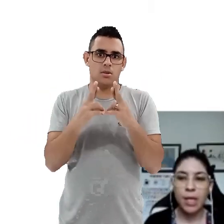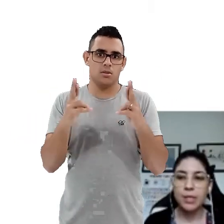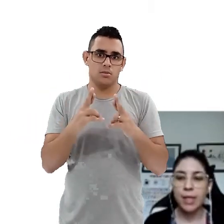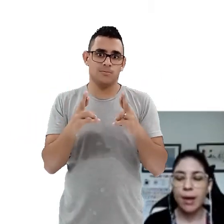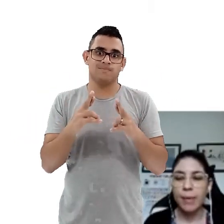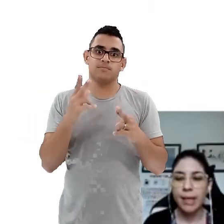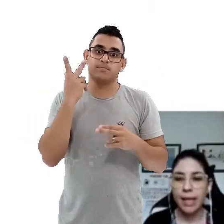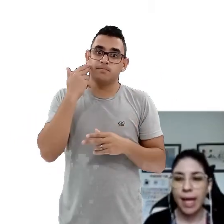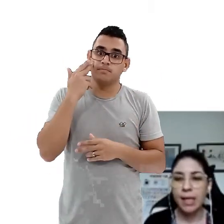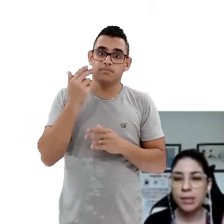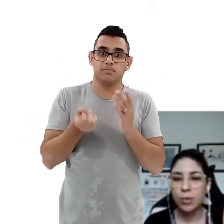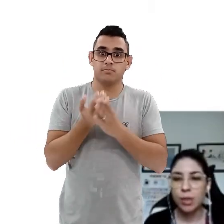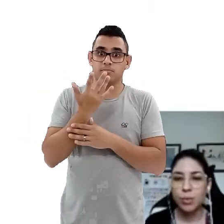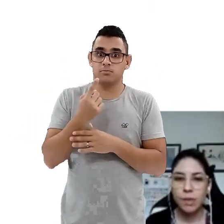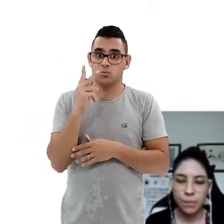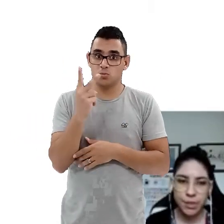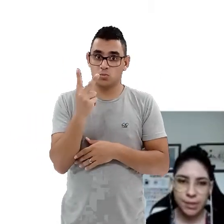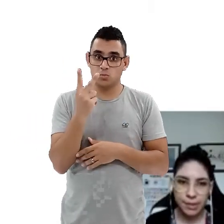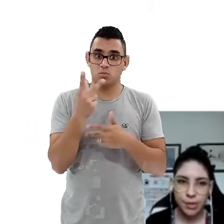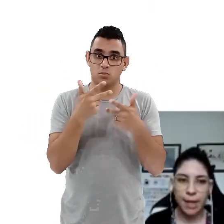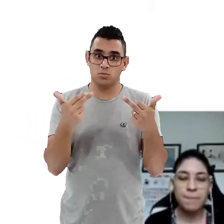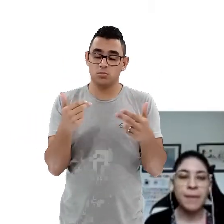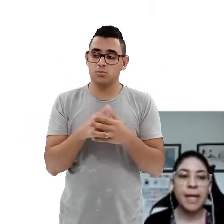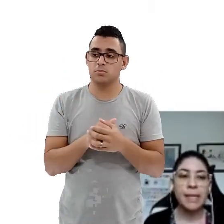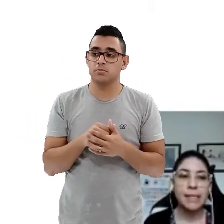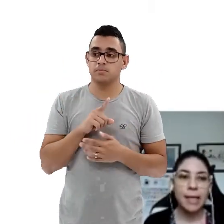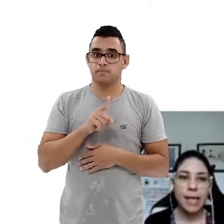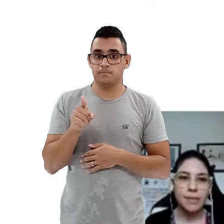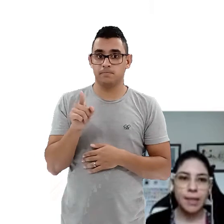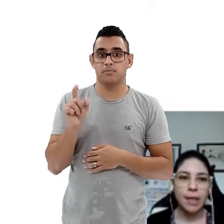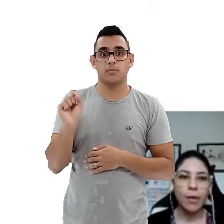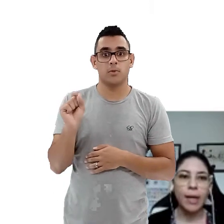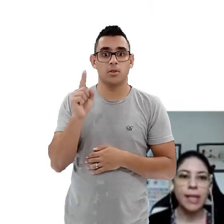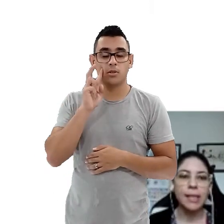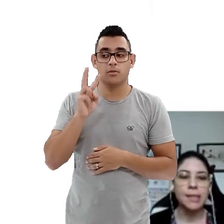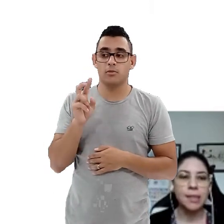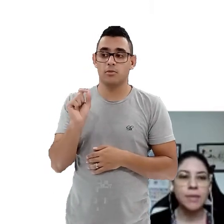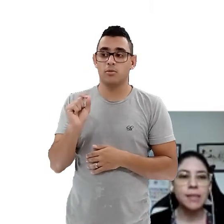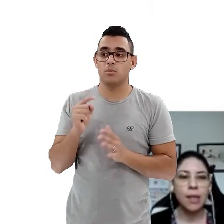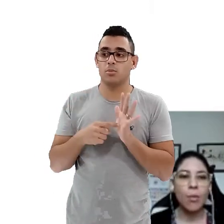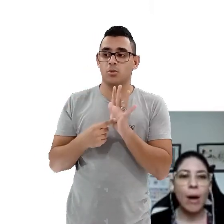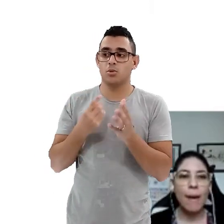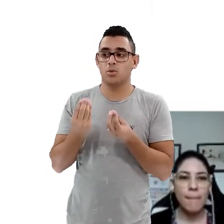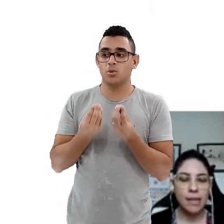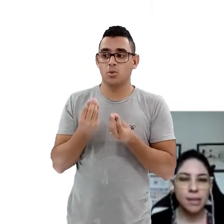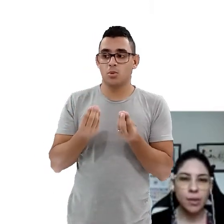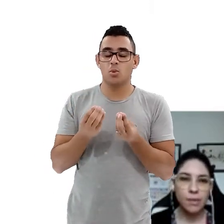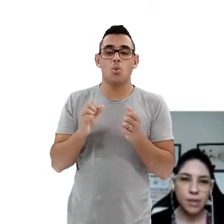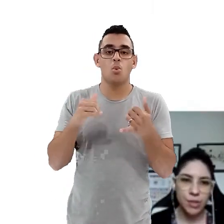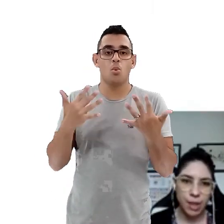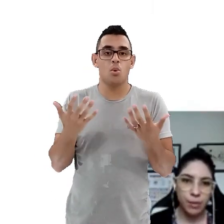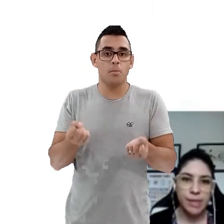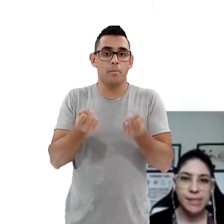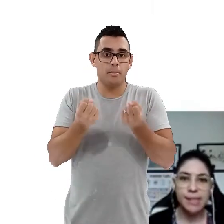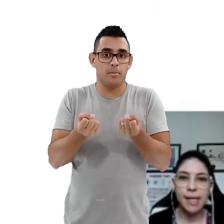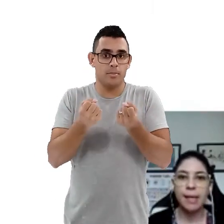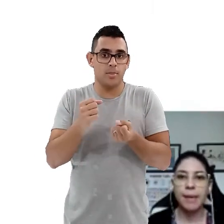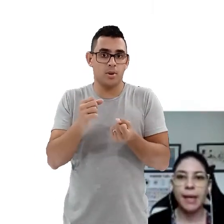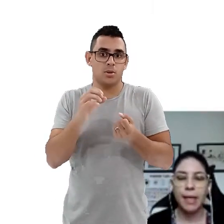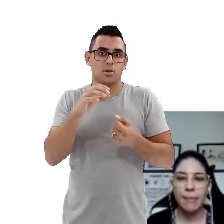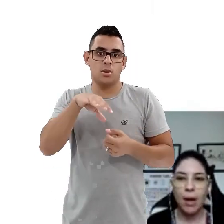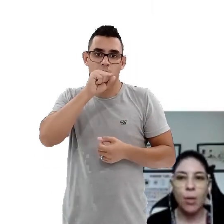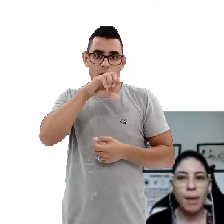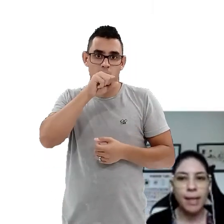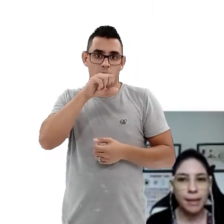relacionando. Geralmente, ele relaciona duas substâncias, tá? Nesse caso aqui, ó, ele está dizendo assim: qual a massa de oxigênio necessária